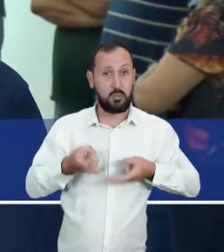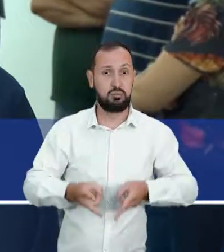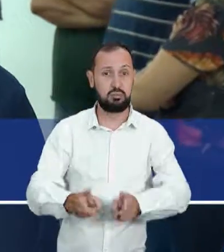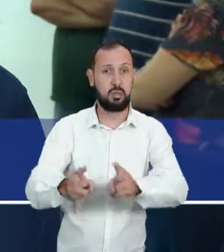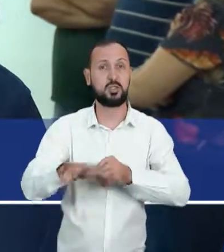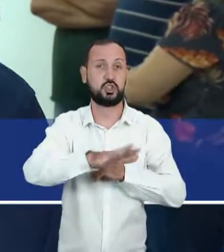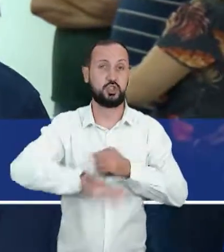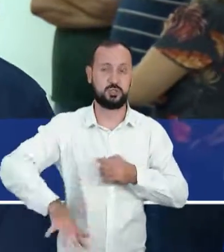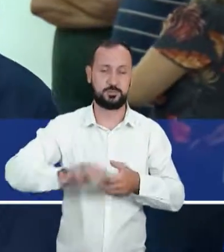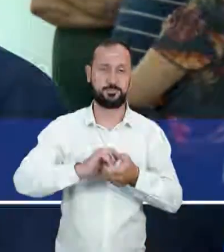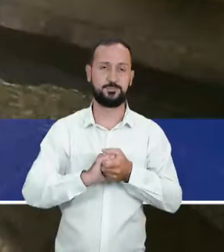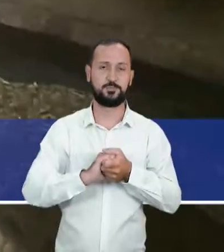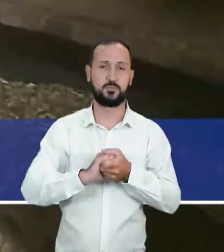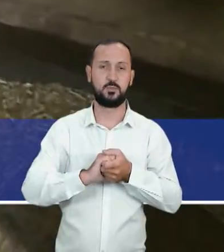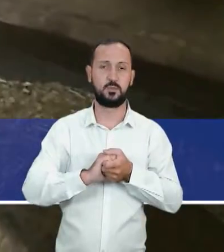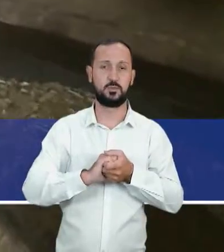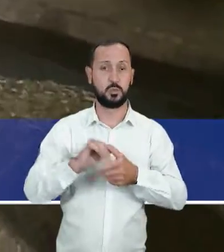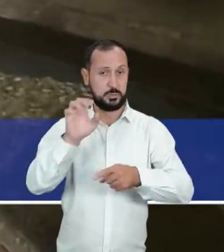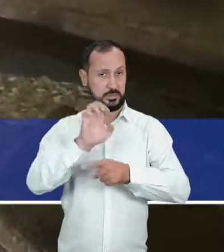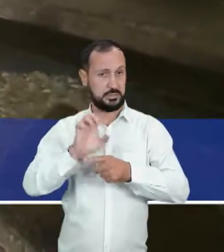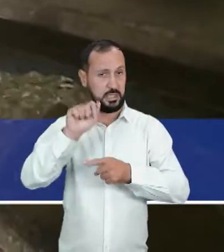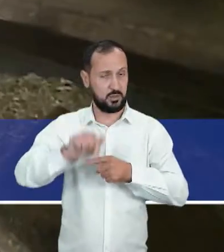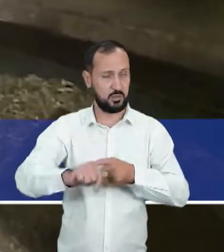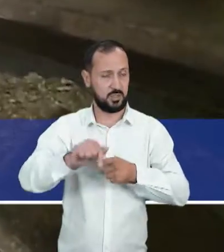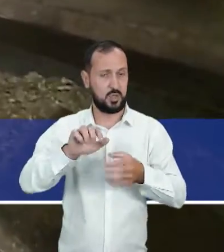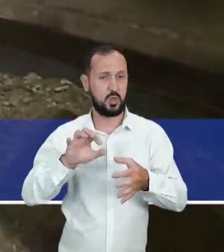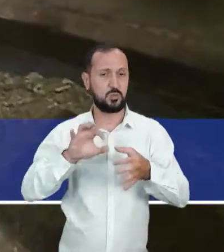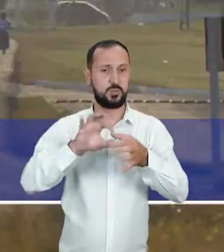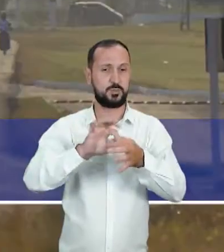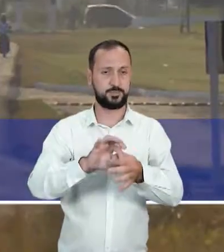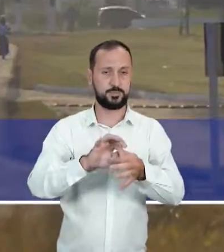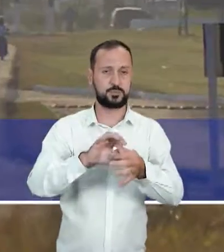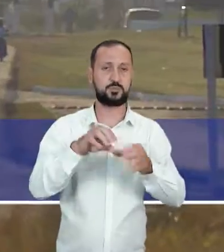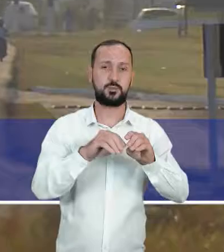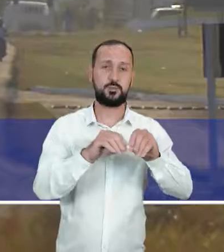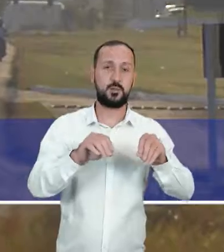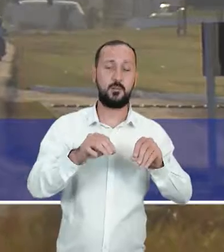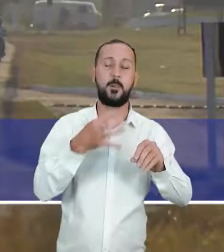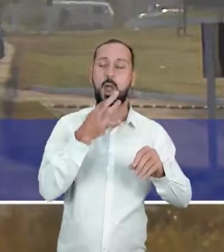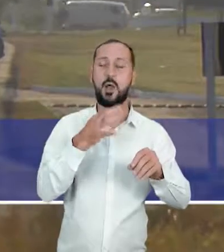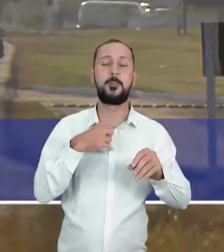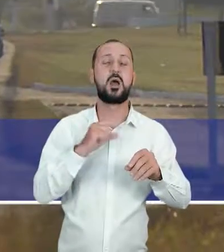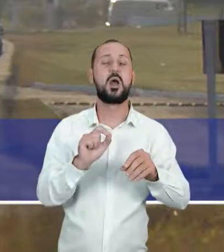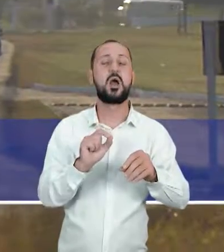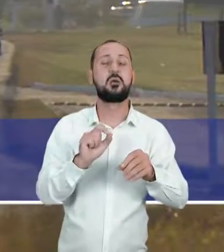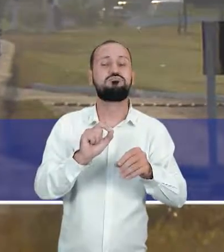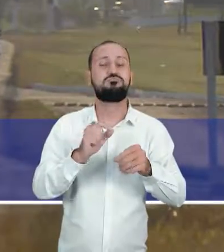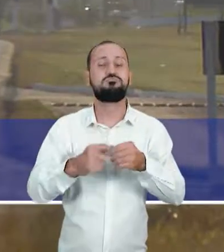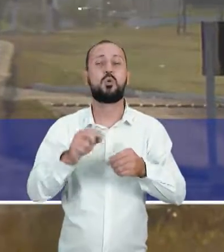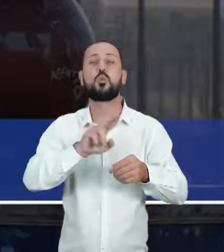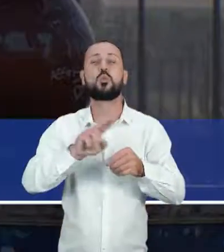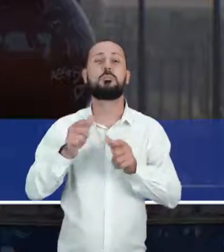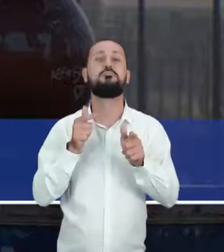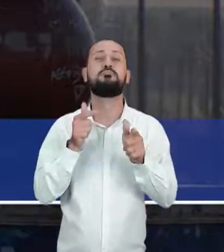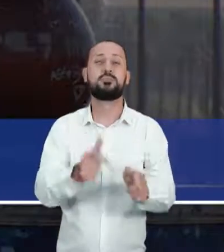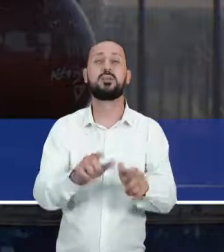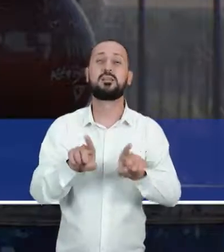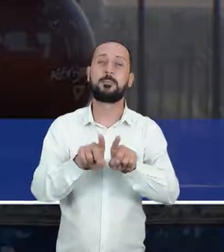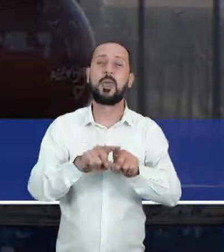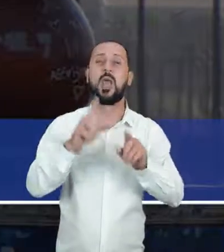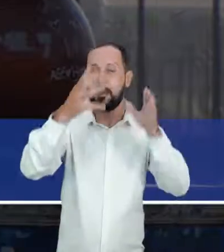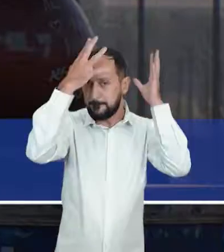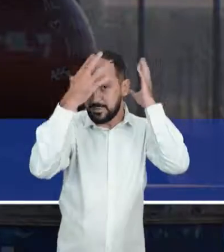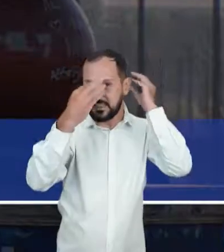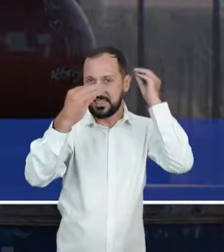cultura do tereré na região. A ligação do estado com a erva mate é tanta que uma das suas cidades mais conhecidas, Ponta Porã, também é chamada